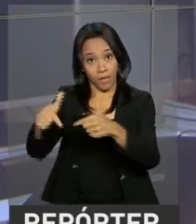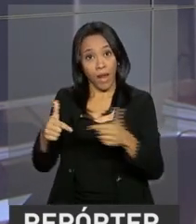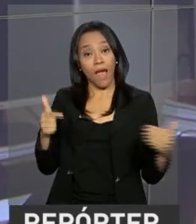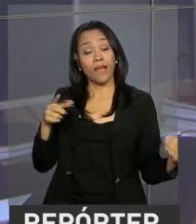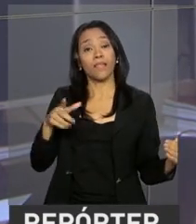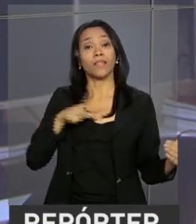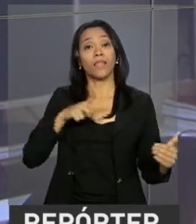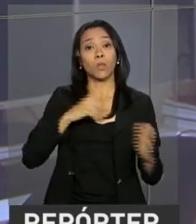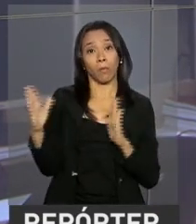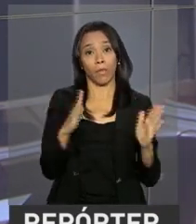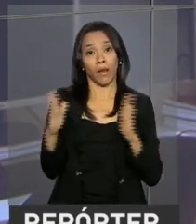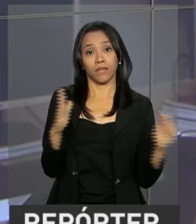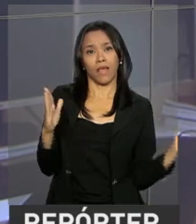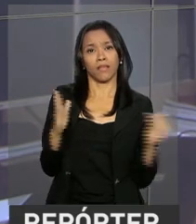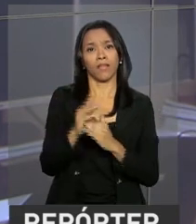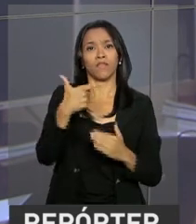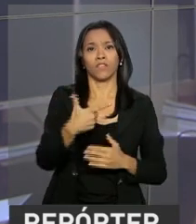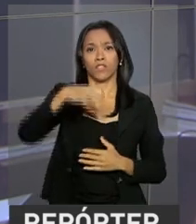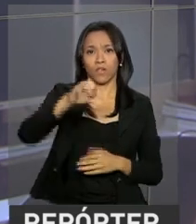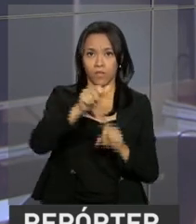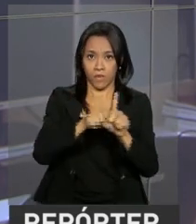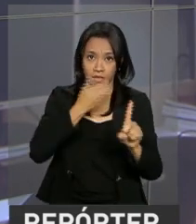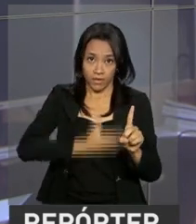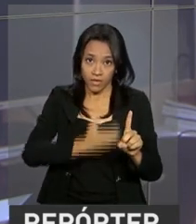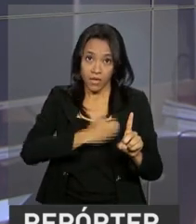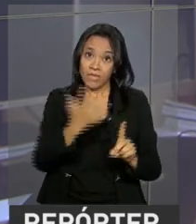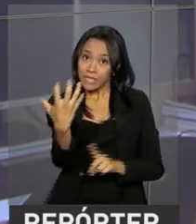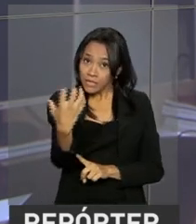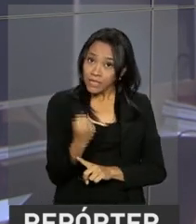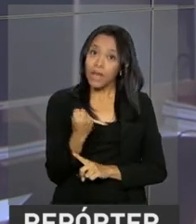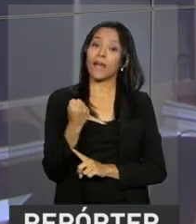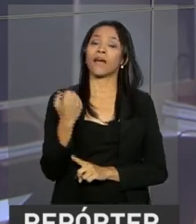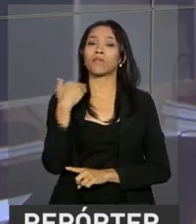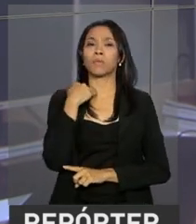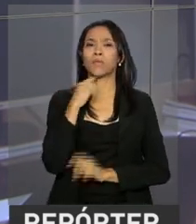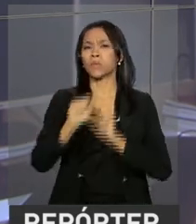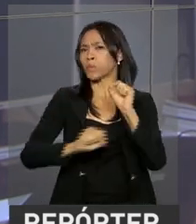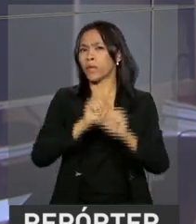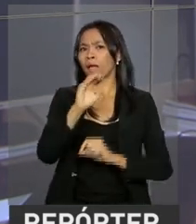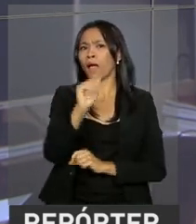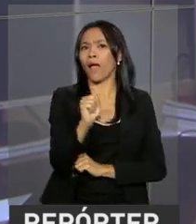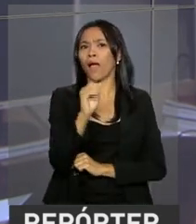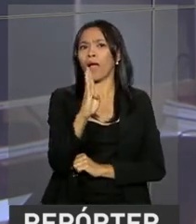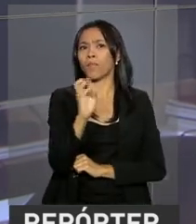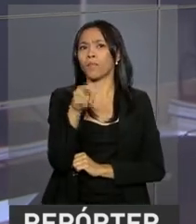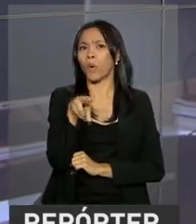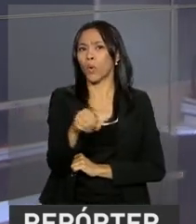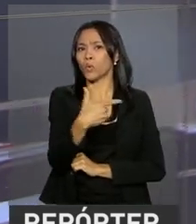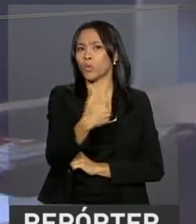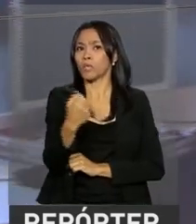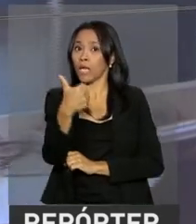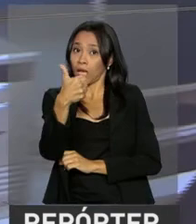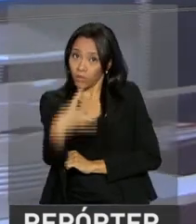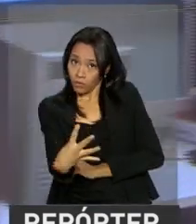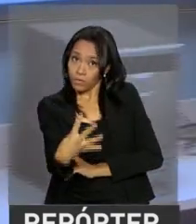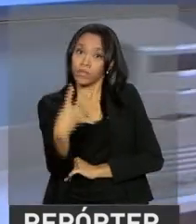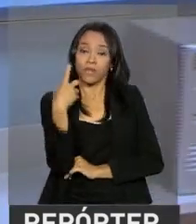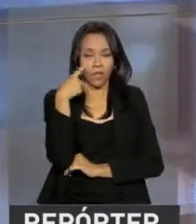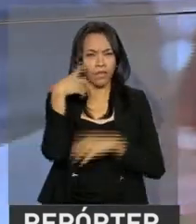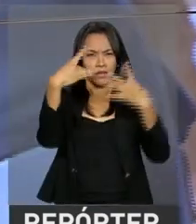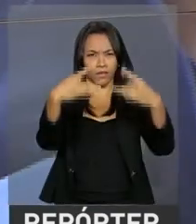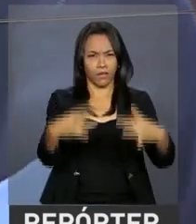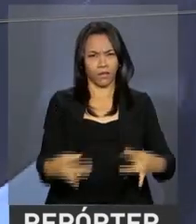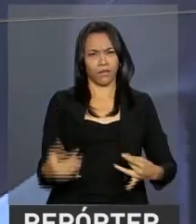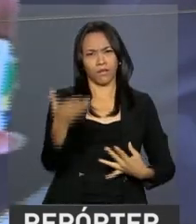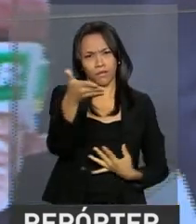de dezembro para sacar nos bancos o abono salarial ano base 2014 vamos então saber os detalhes ao vivo com a